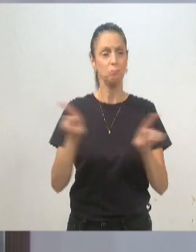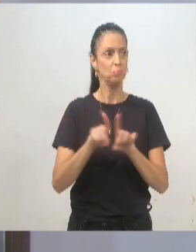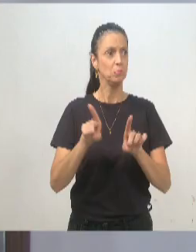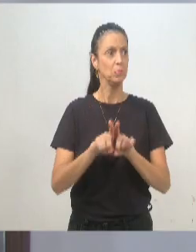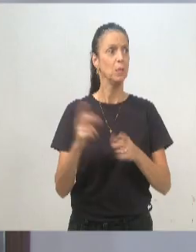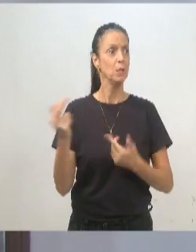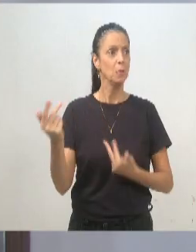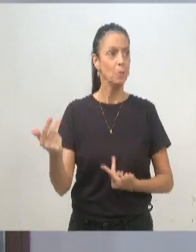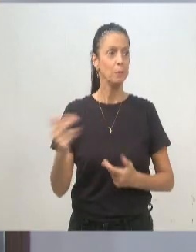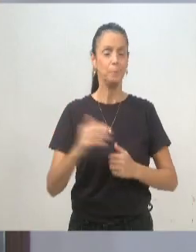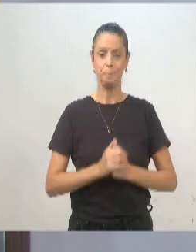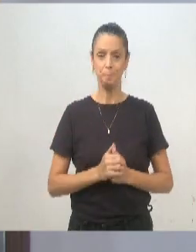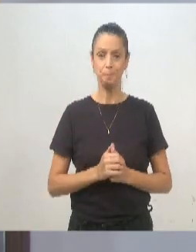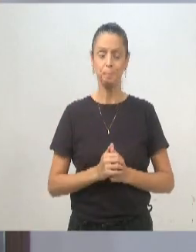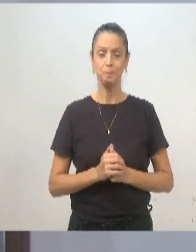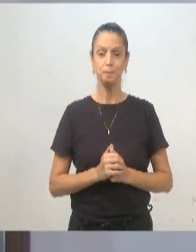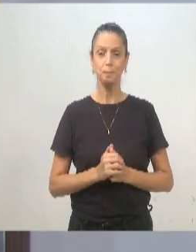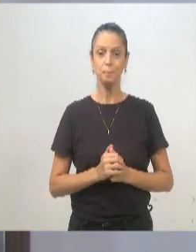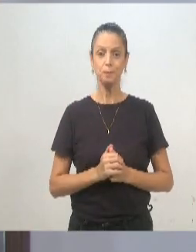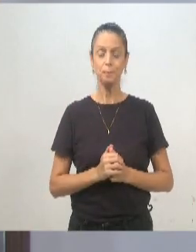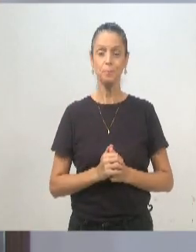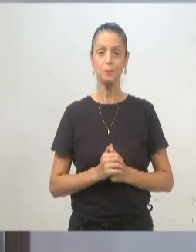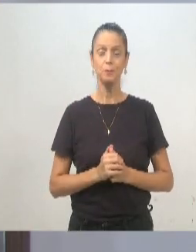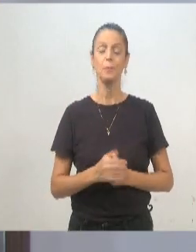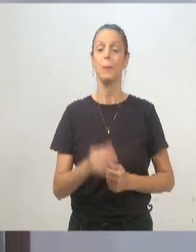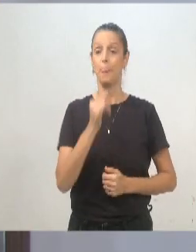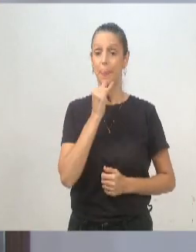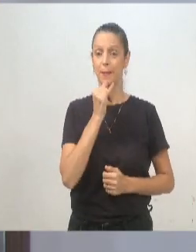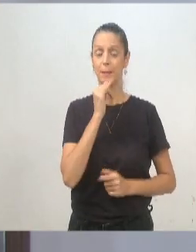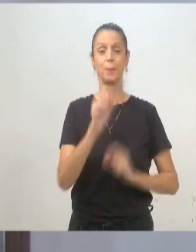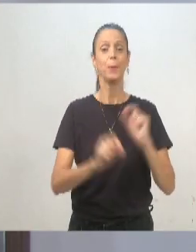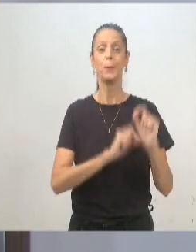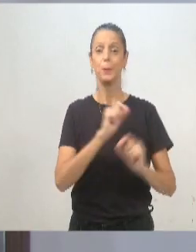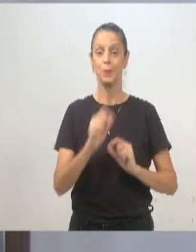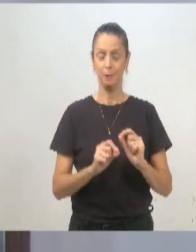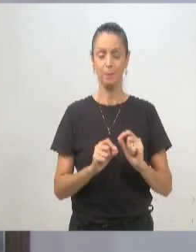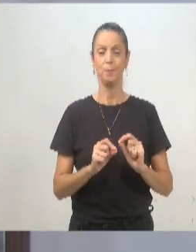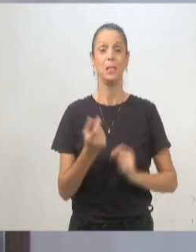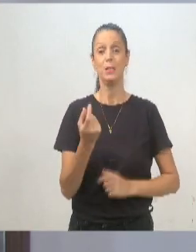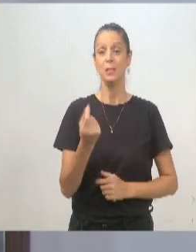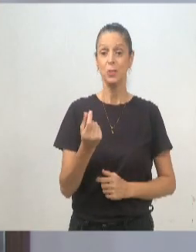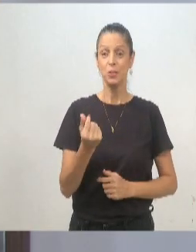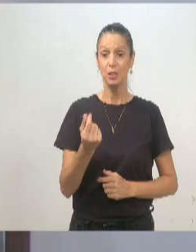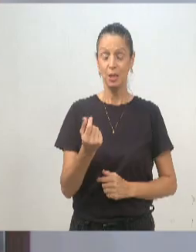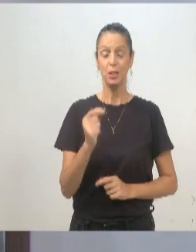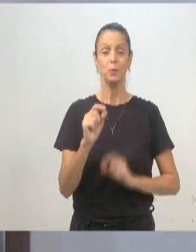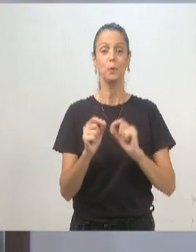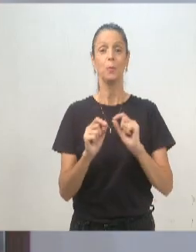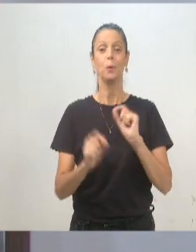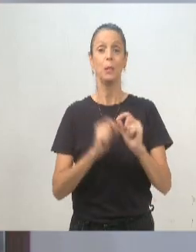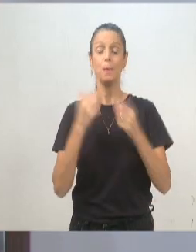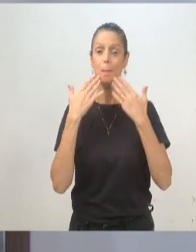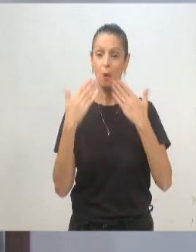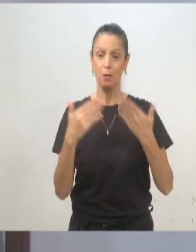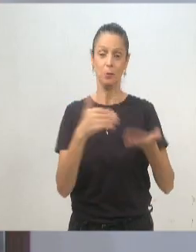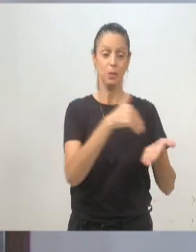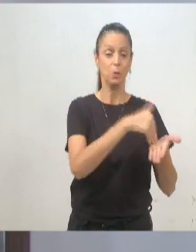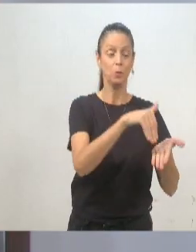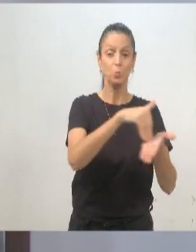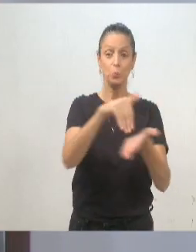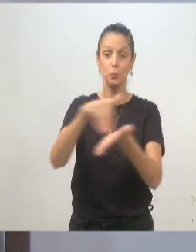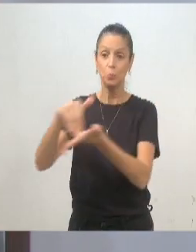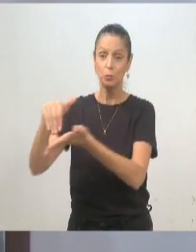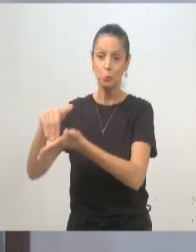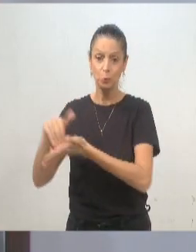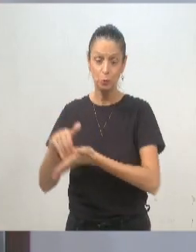verdade, é uma projeção para aquilo que as secretarias, nos seus fluxos de caixa,